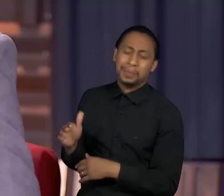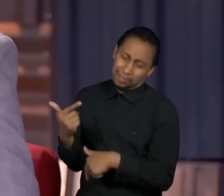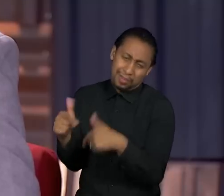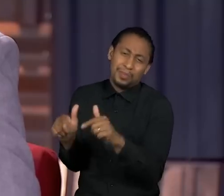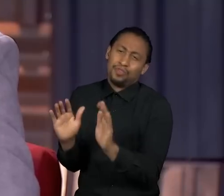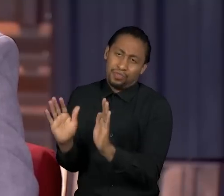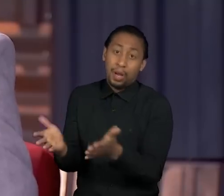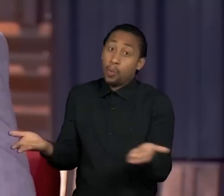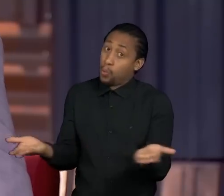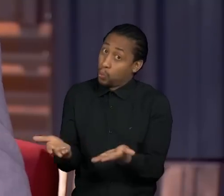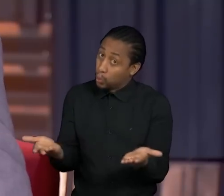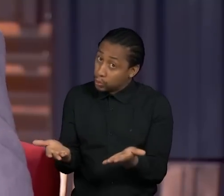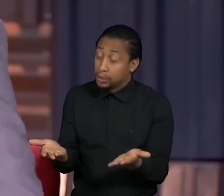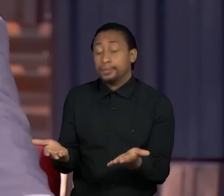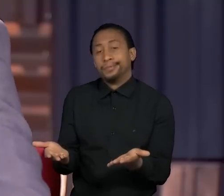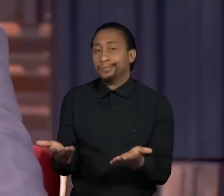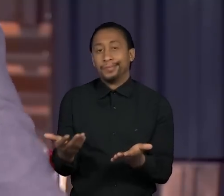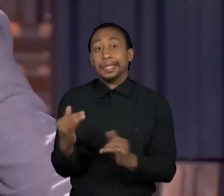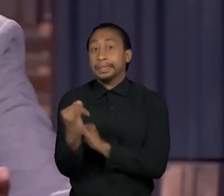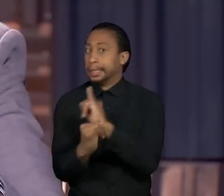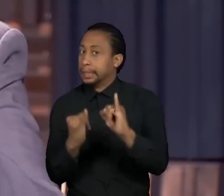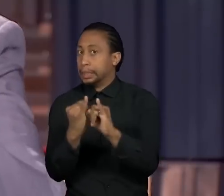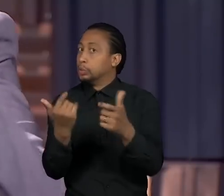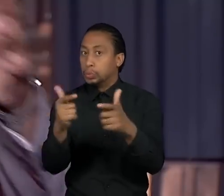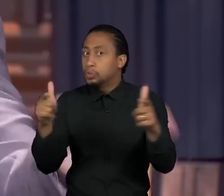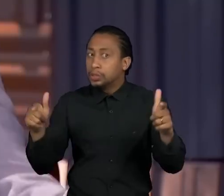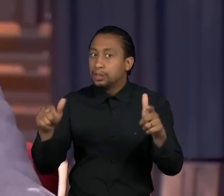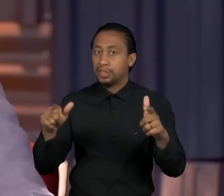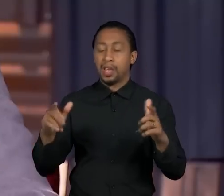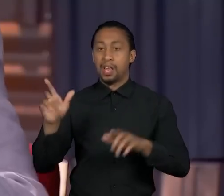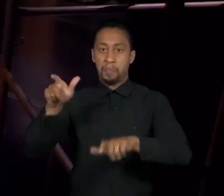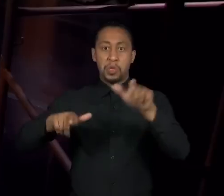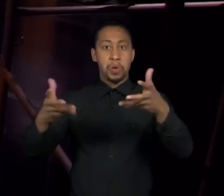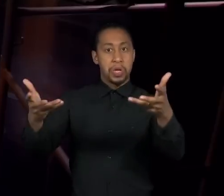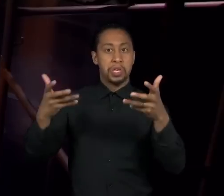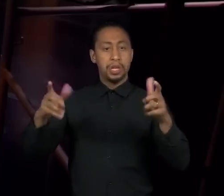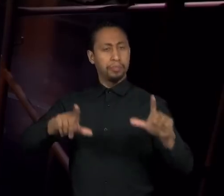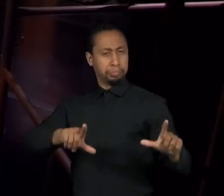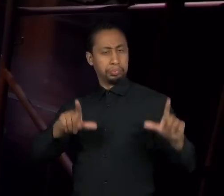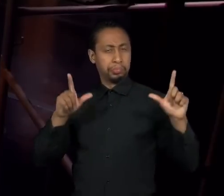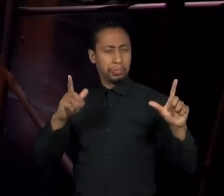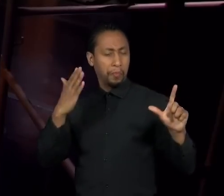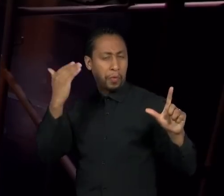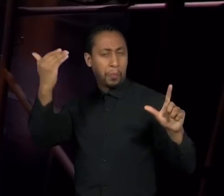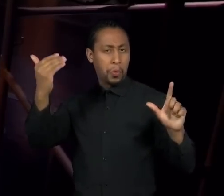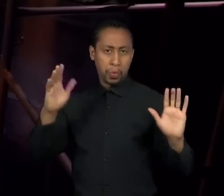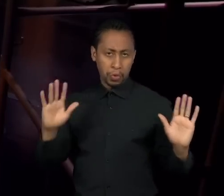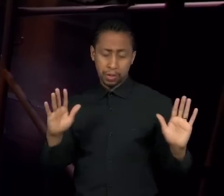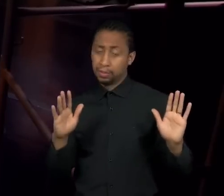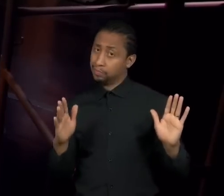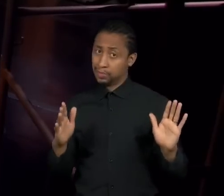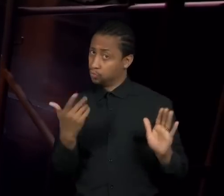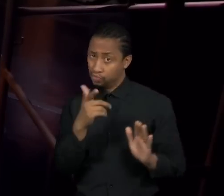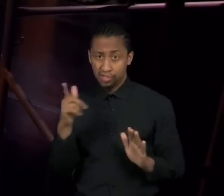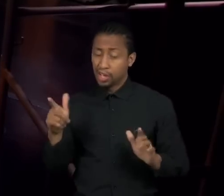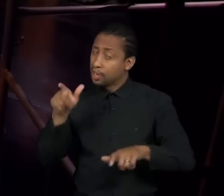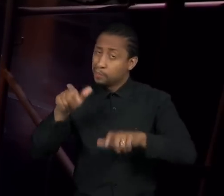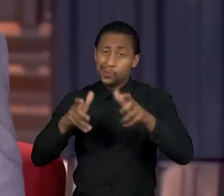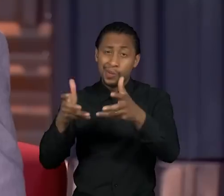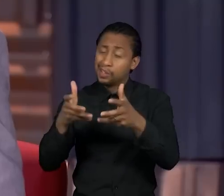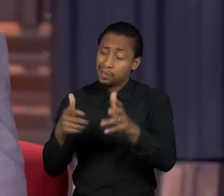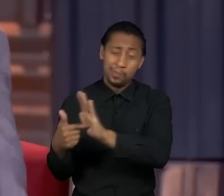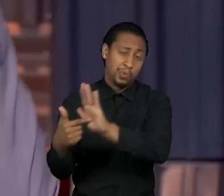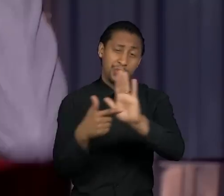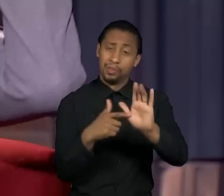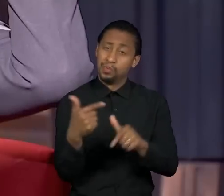esse vislumbre como é hoje da internet, de as pessoas quererem ser conhecidas, quererem ser famosas. Uma facilidade. A galera só queria viabilizar o seu